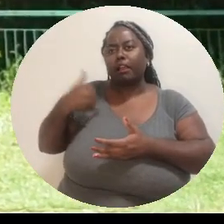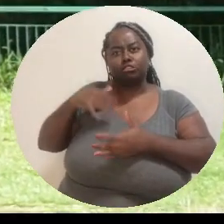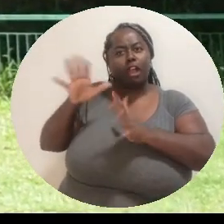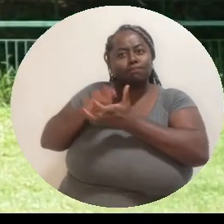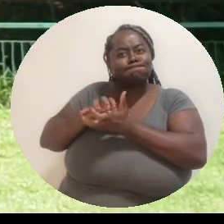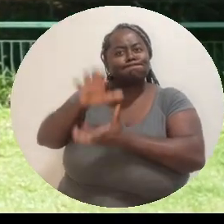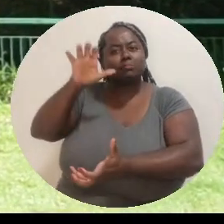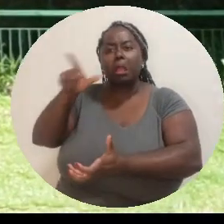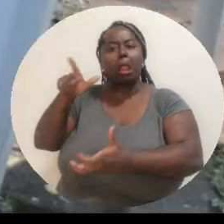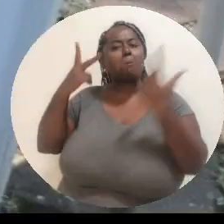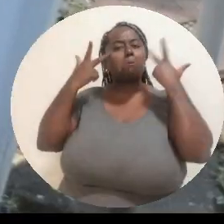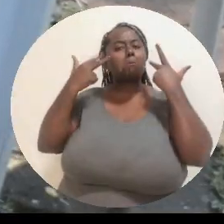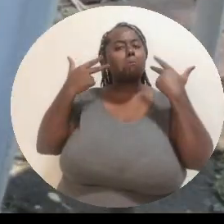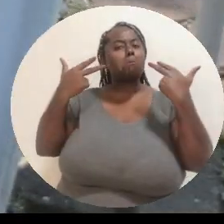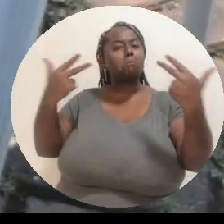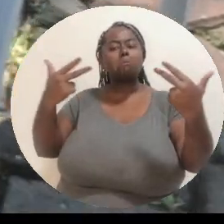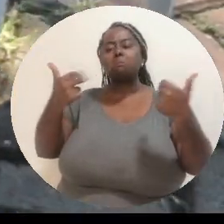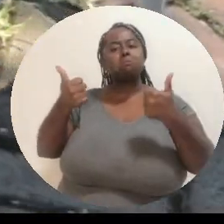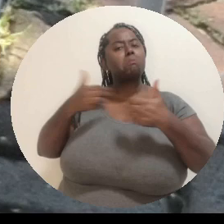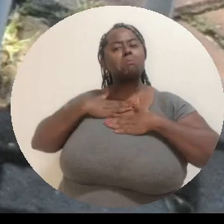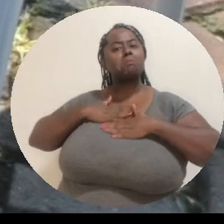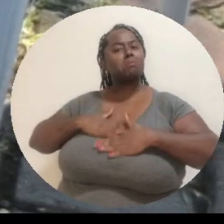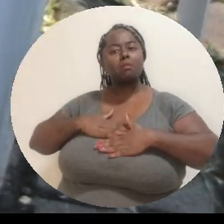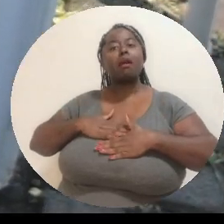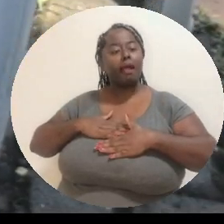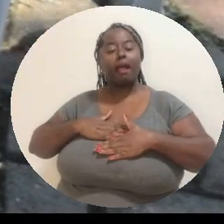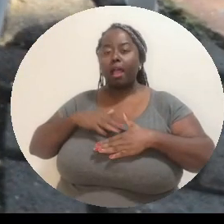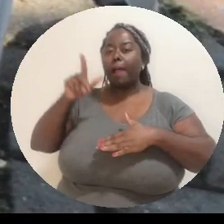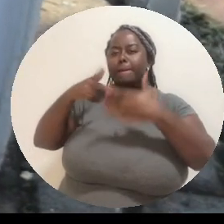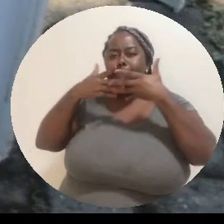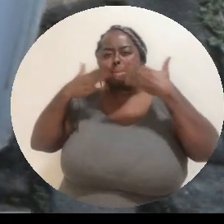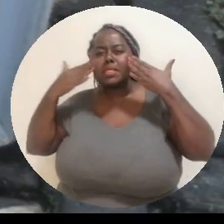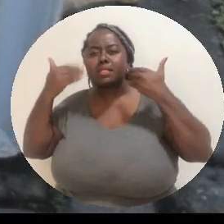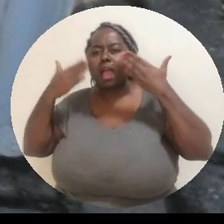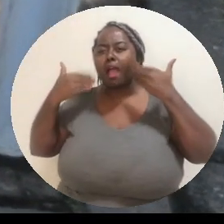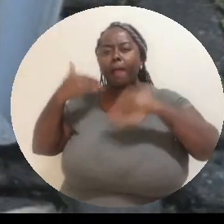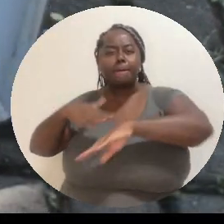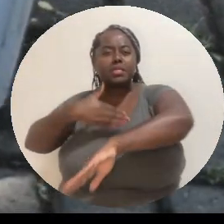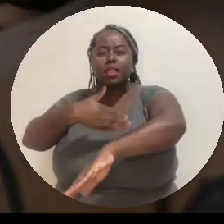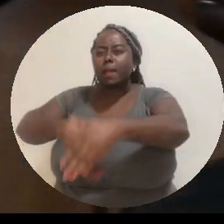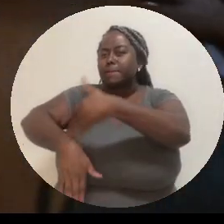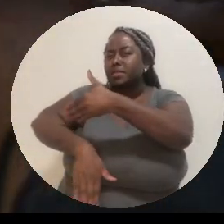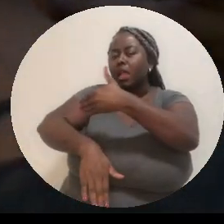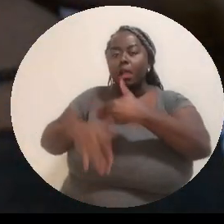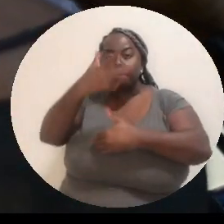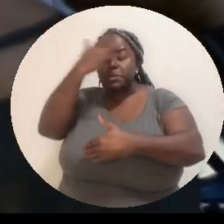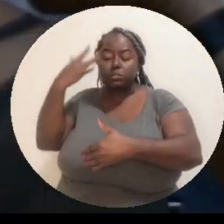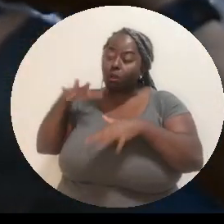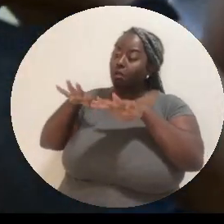super tranquilo. E essa questão de fazer essa caracterização de pintura corporal e tudo, chamou a atenção da galera que estava aqui.